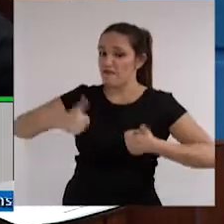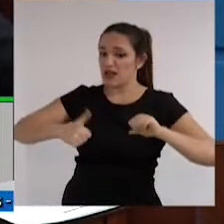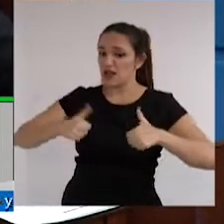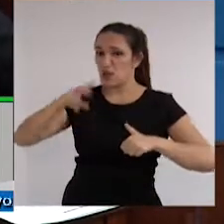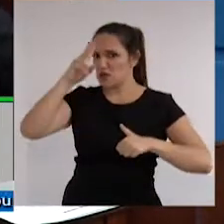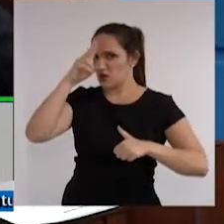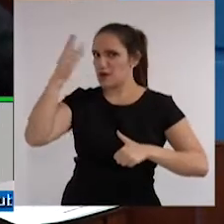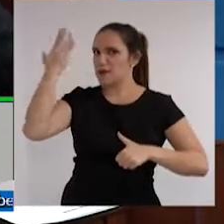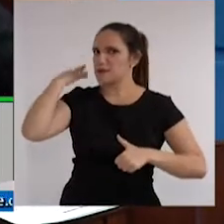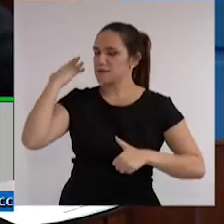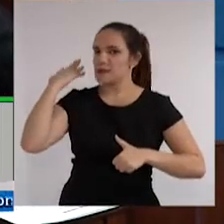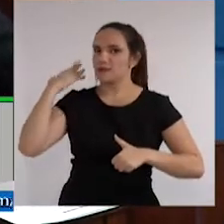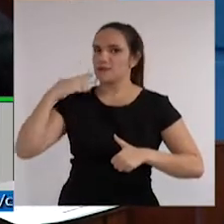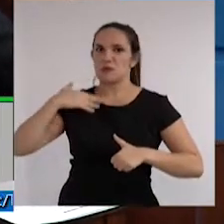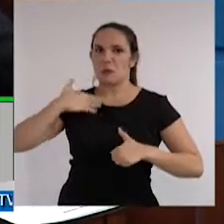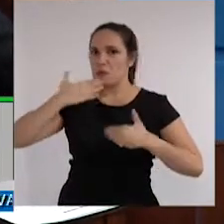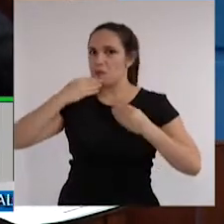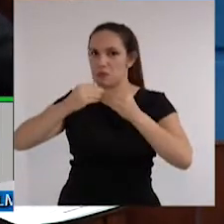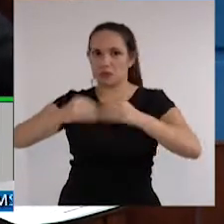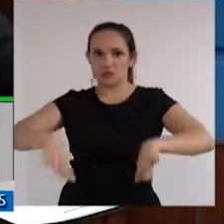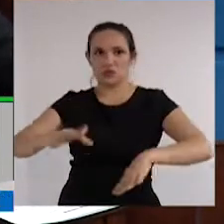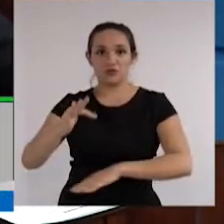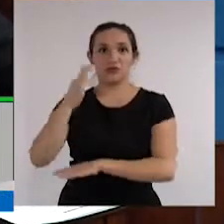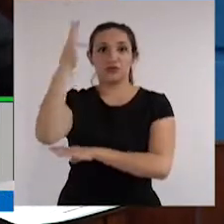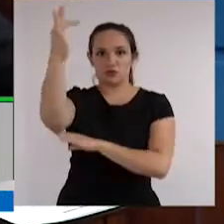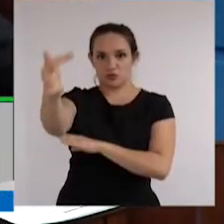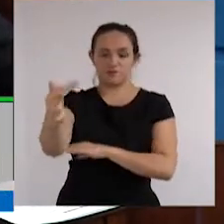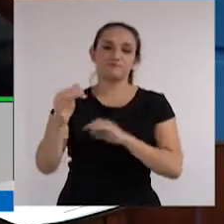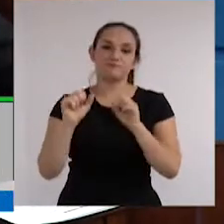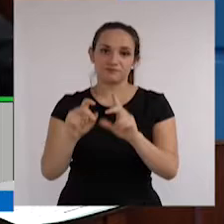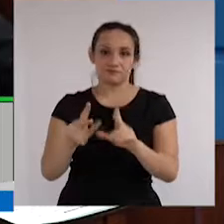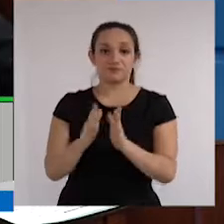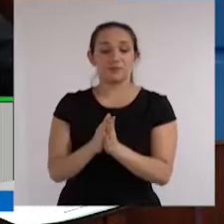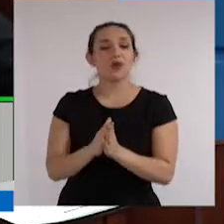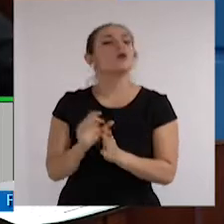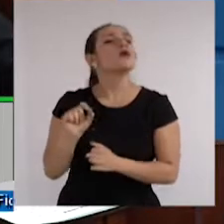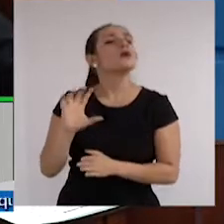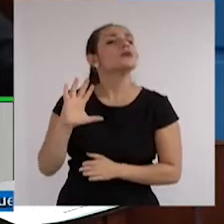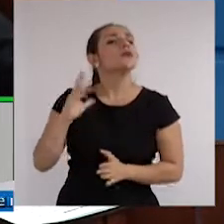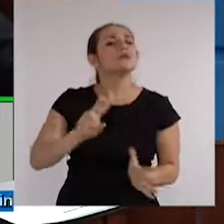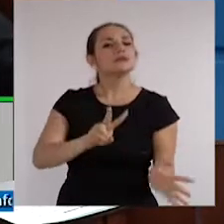nação. Mas na semana passada